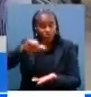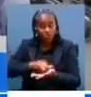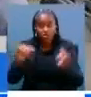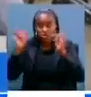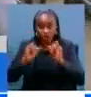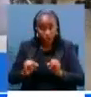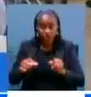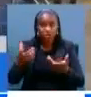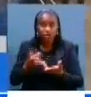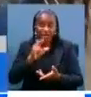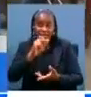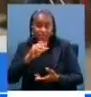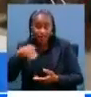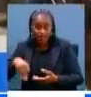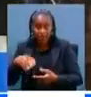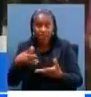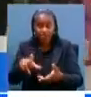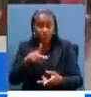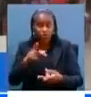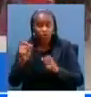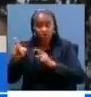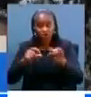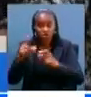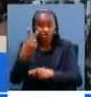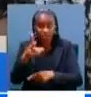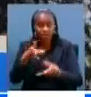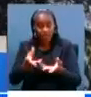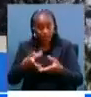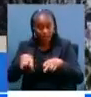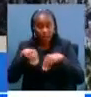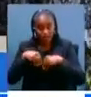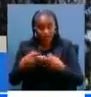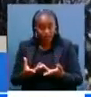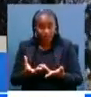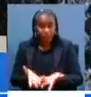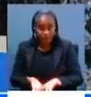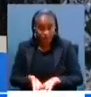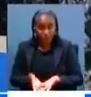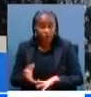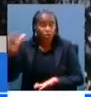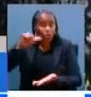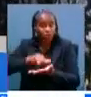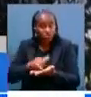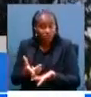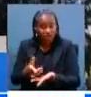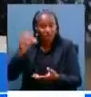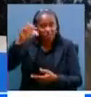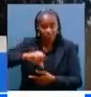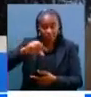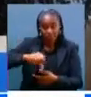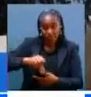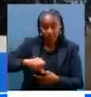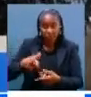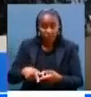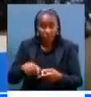duas estrelas das recomendações é considerado um aeroporto com compra com padrões de higiene razoáveis é pior classificação inclusive